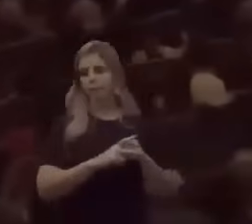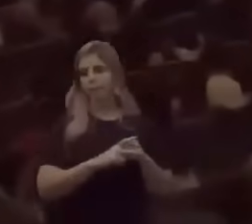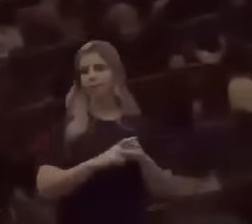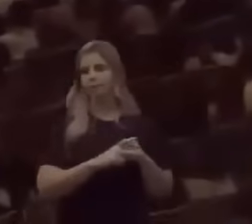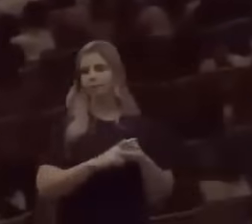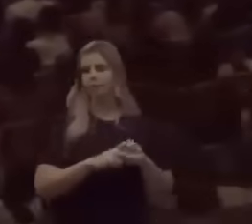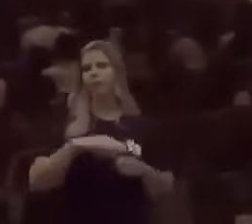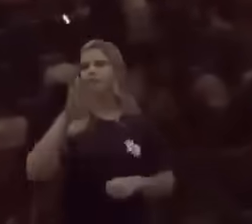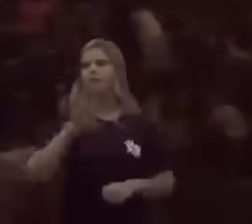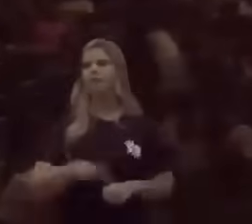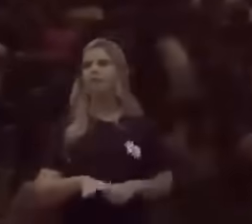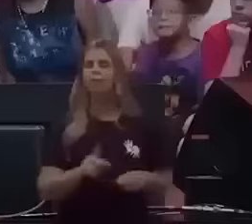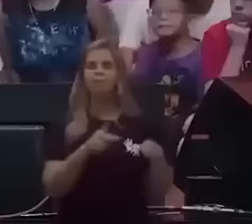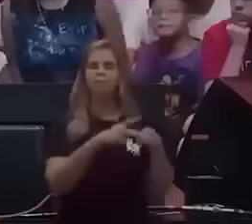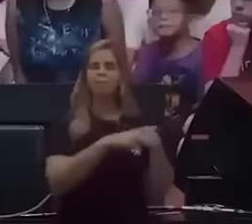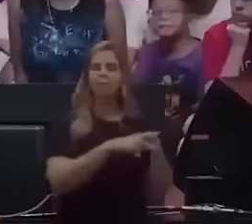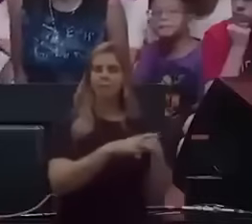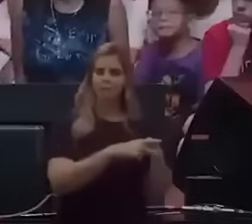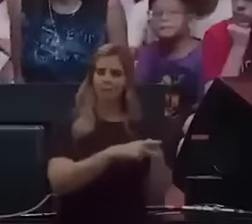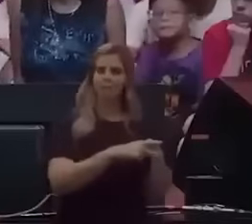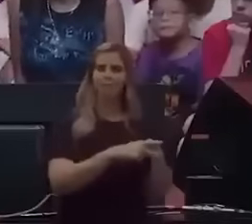Quem foi este homem